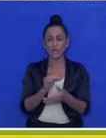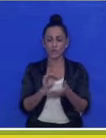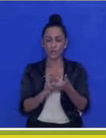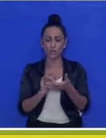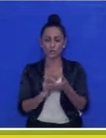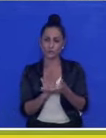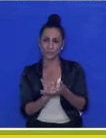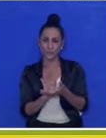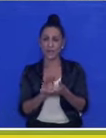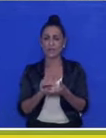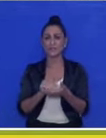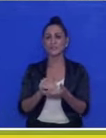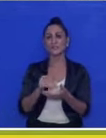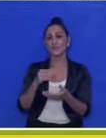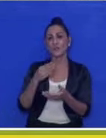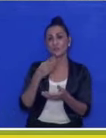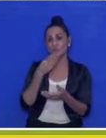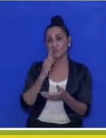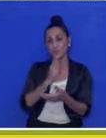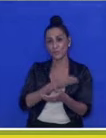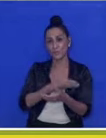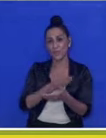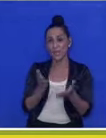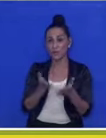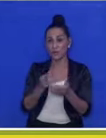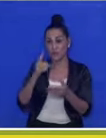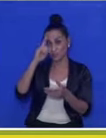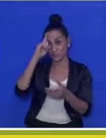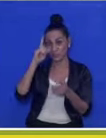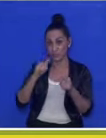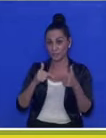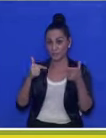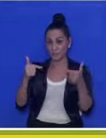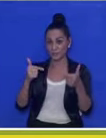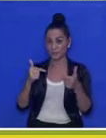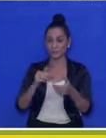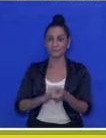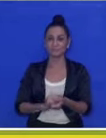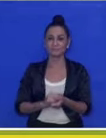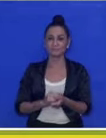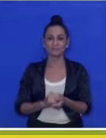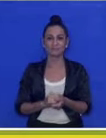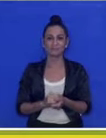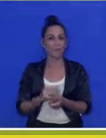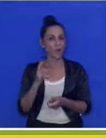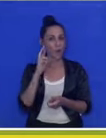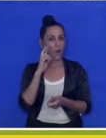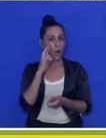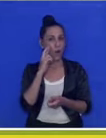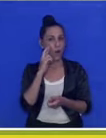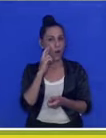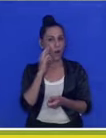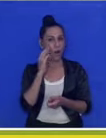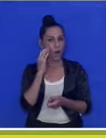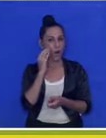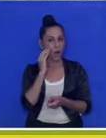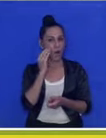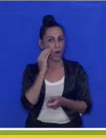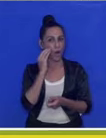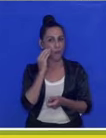Time Mania. Agora você conferindo o dia de sorte. Bola rosa, número 26, rosa